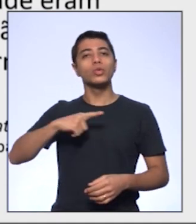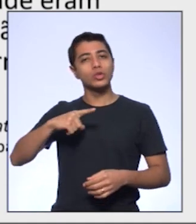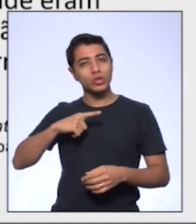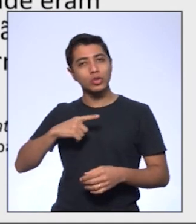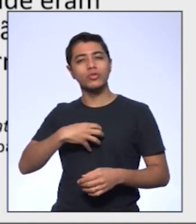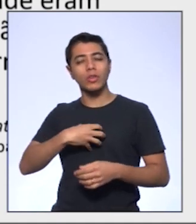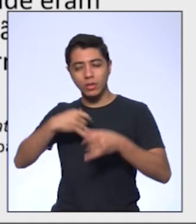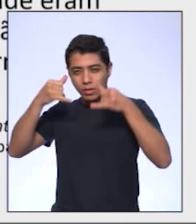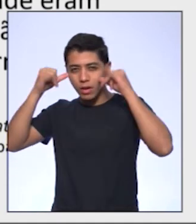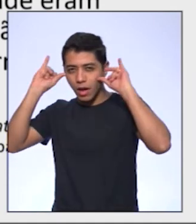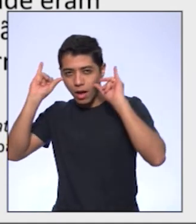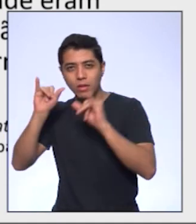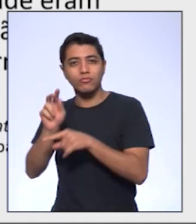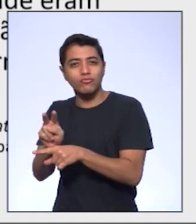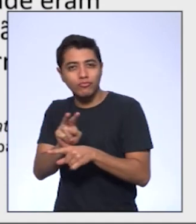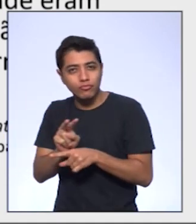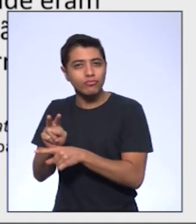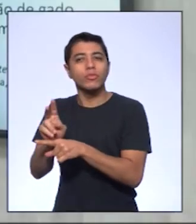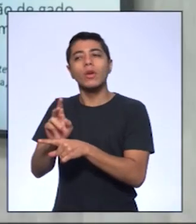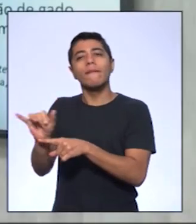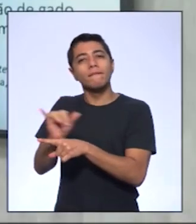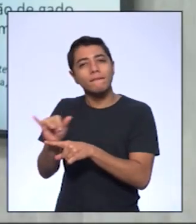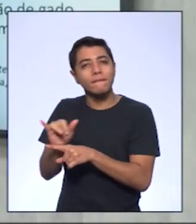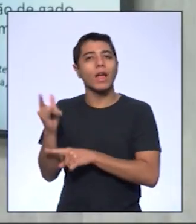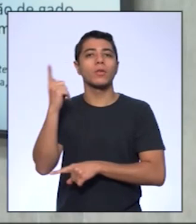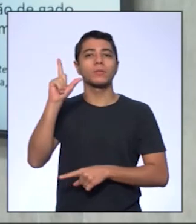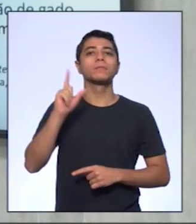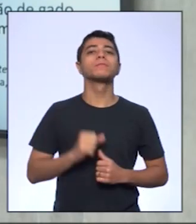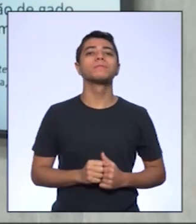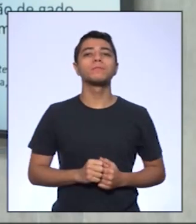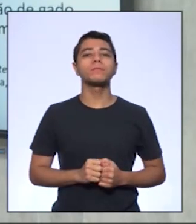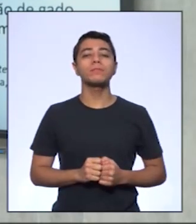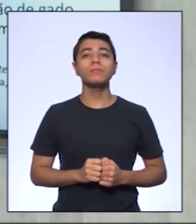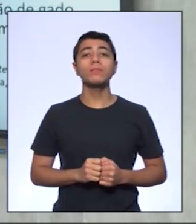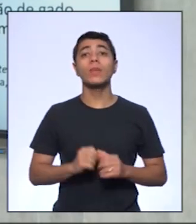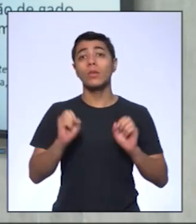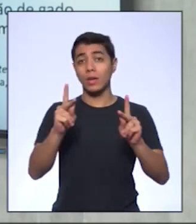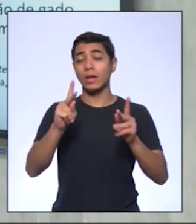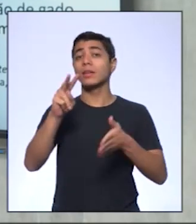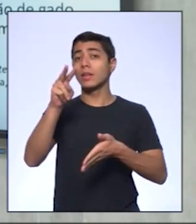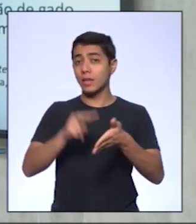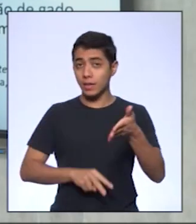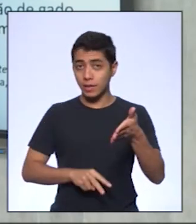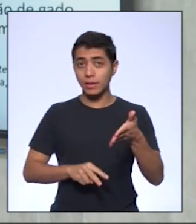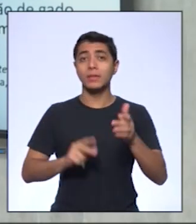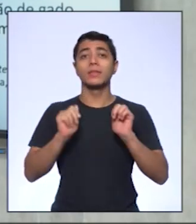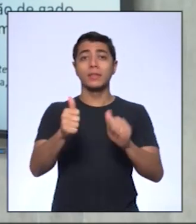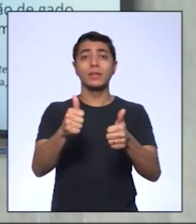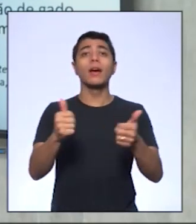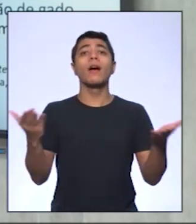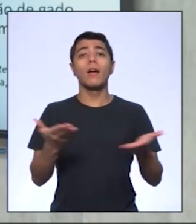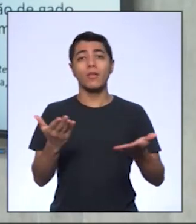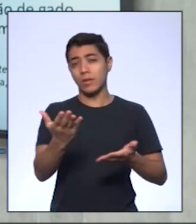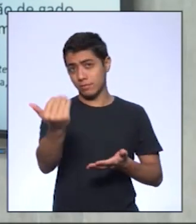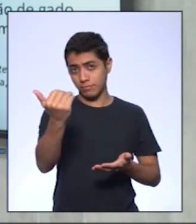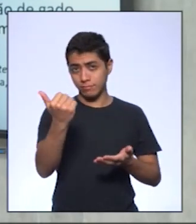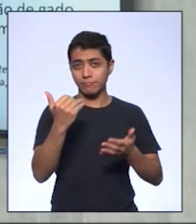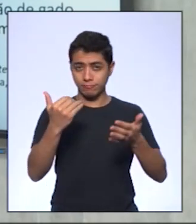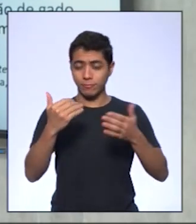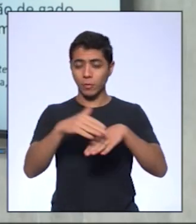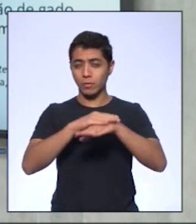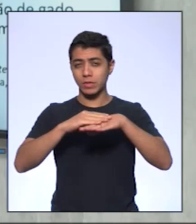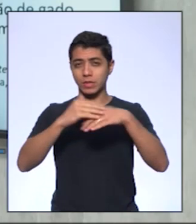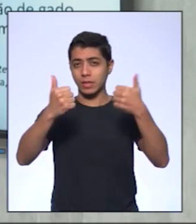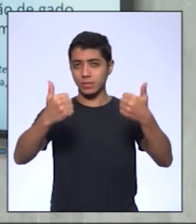aperfeiçoamento. Beleza, lemos, agora você volta para mim, cheguei que agora a gente vai trocar uma ideia. Já li, beleza, falamos, então vamos conversar um pouquinho sobre isso.